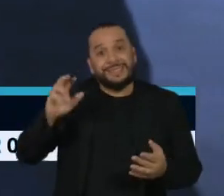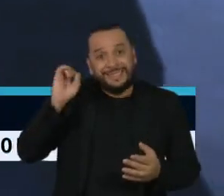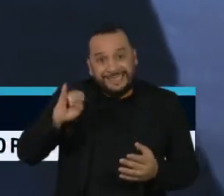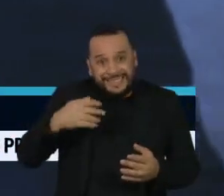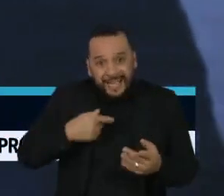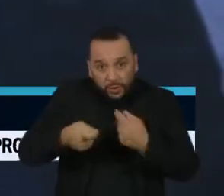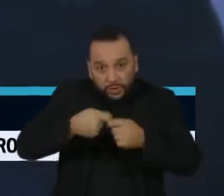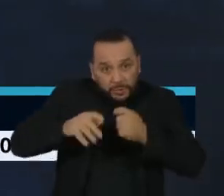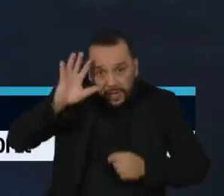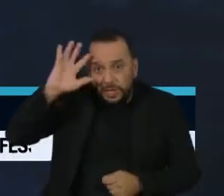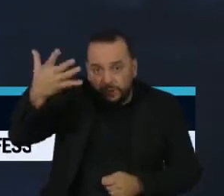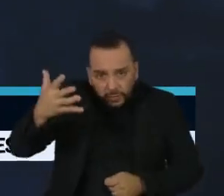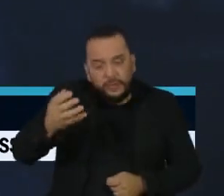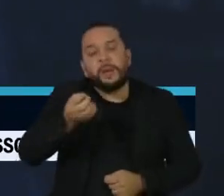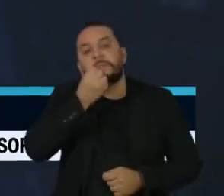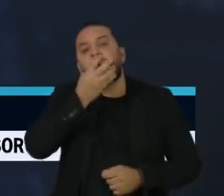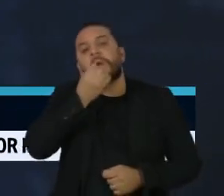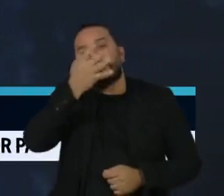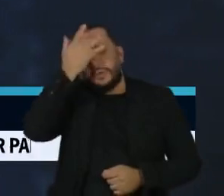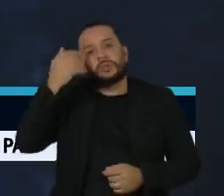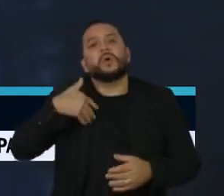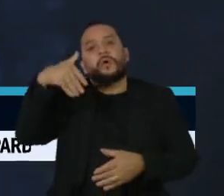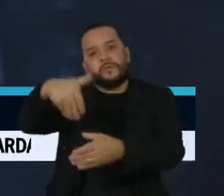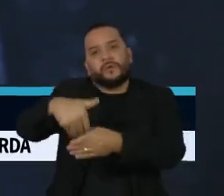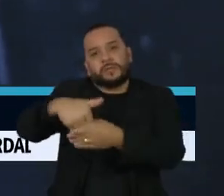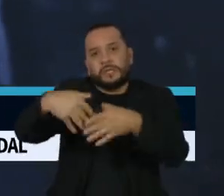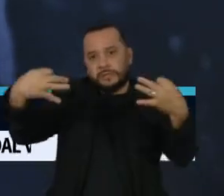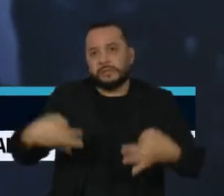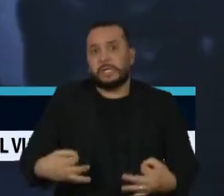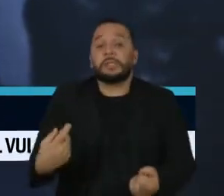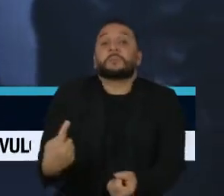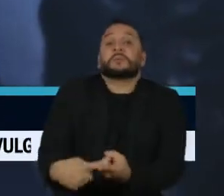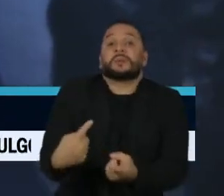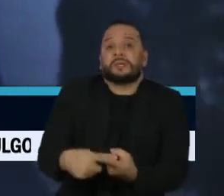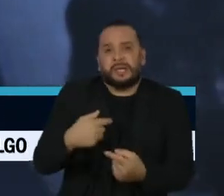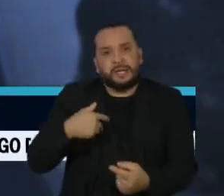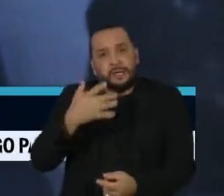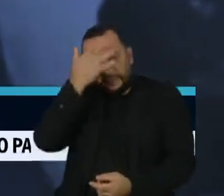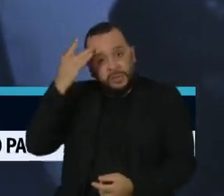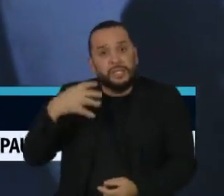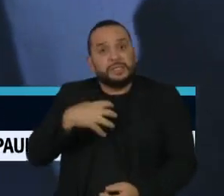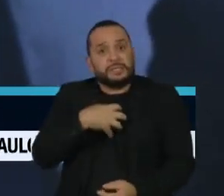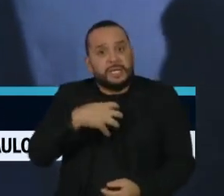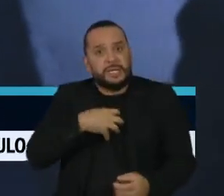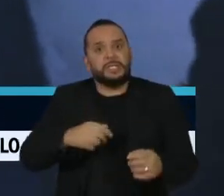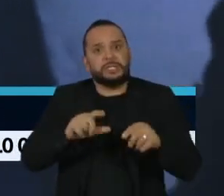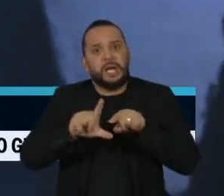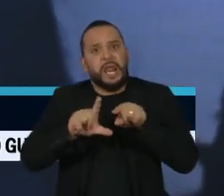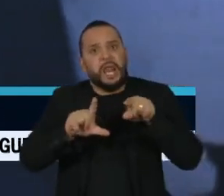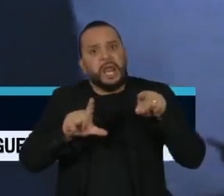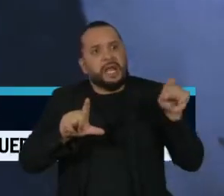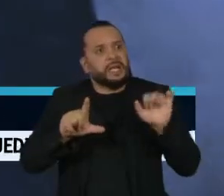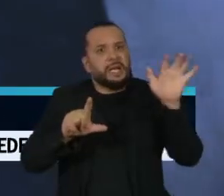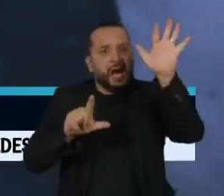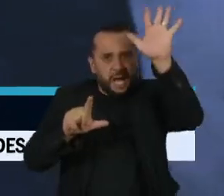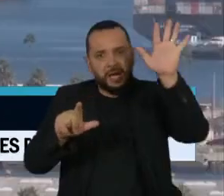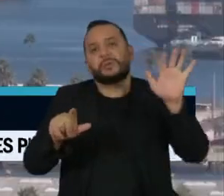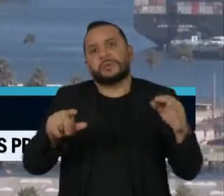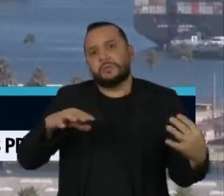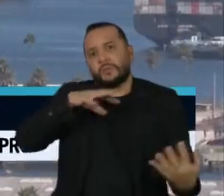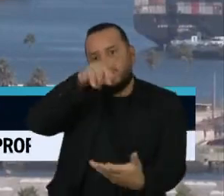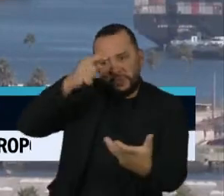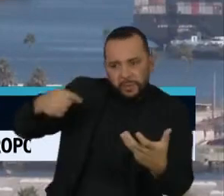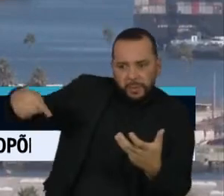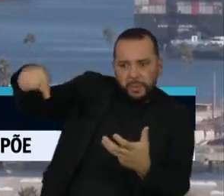leitor que já vem sentido no voo só piora dos índios especialmente da inflação e taxa que é impactada também pelo cenário